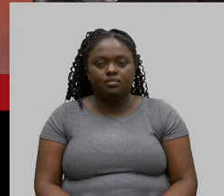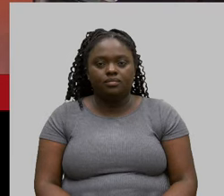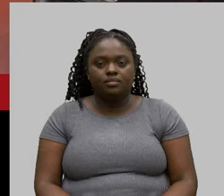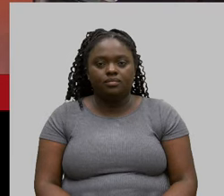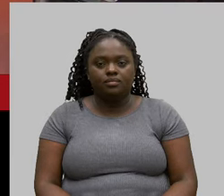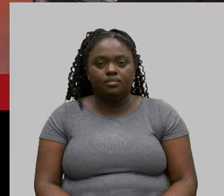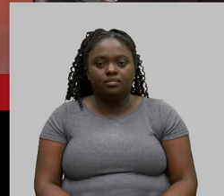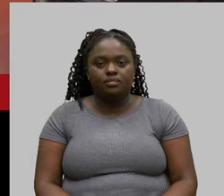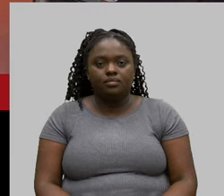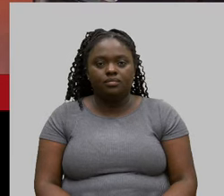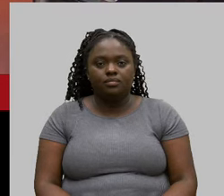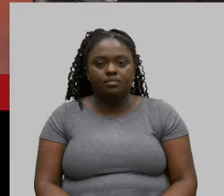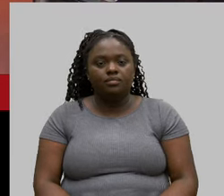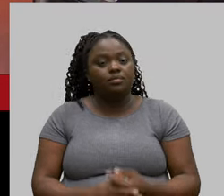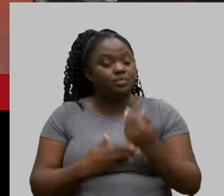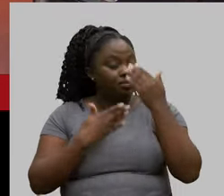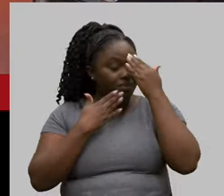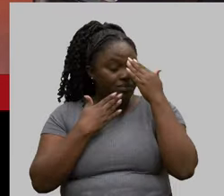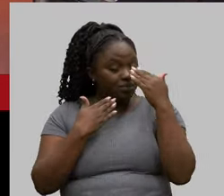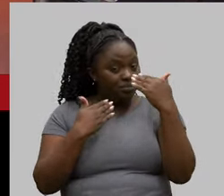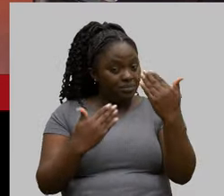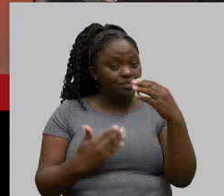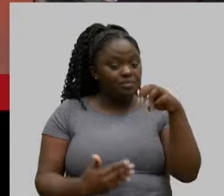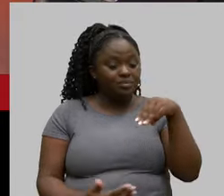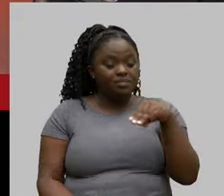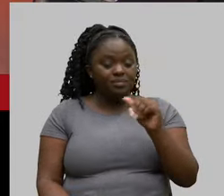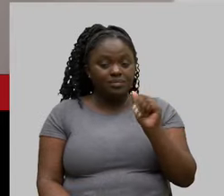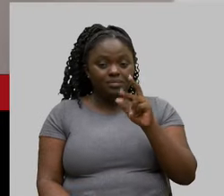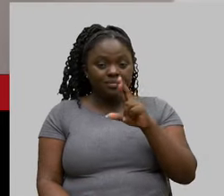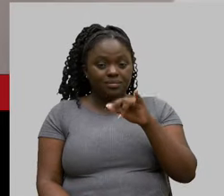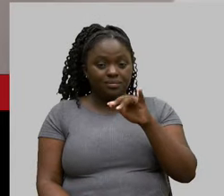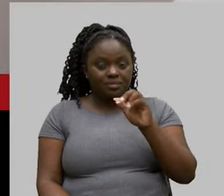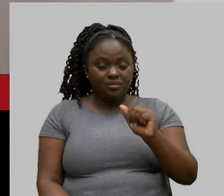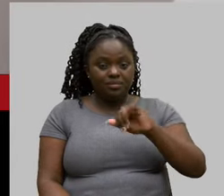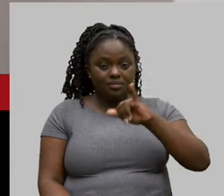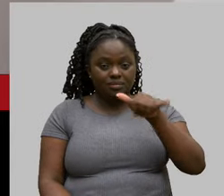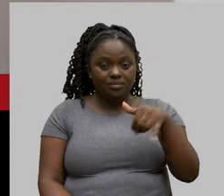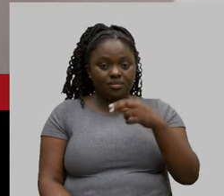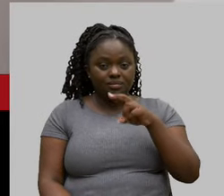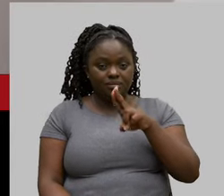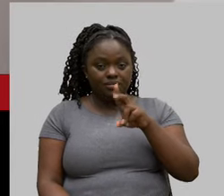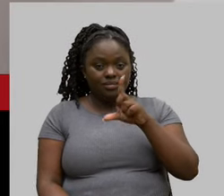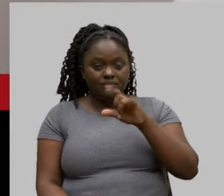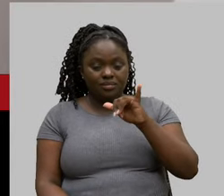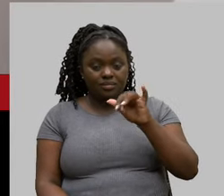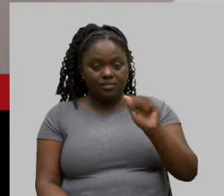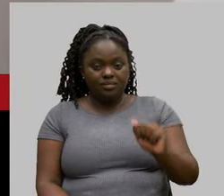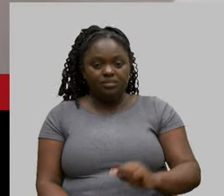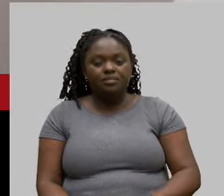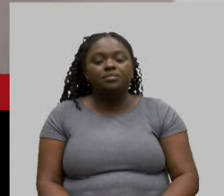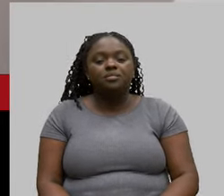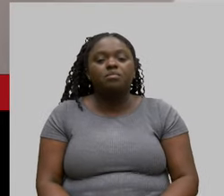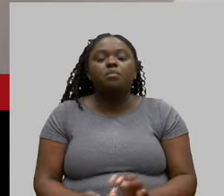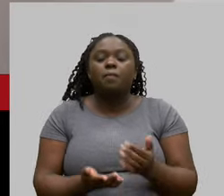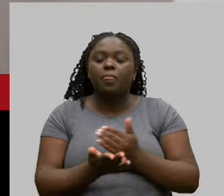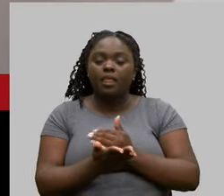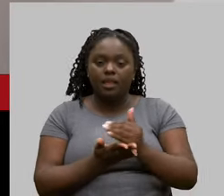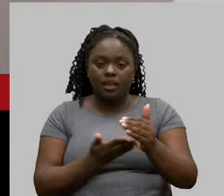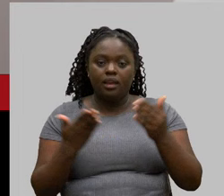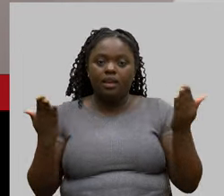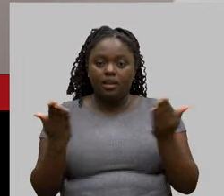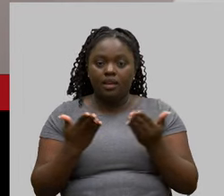obrig Muito obrigado senhora Maria Júlia Ferreira e Silva pela apresentação iniciaremos nesse